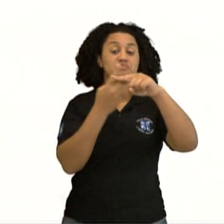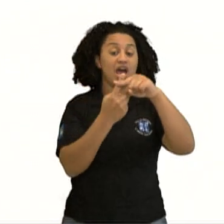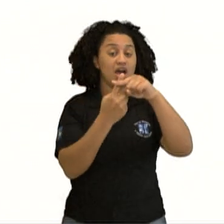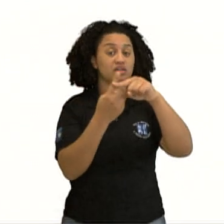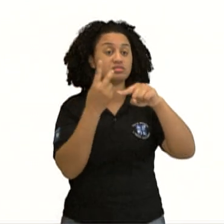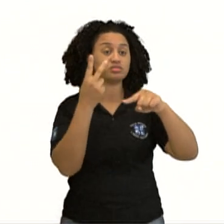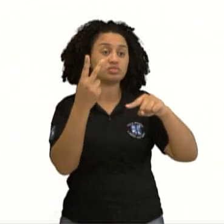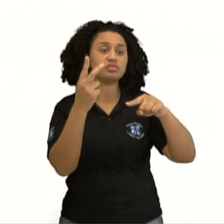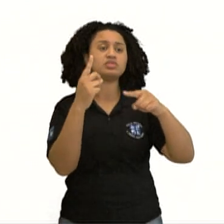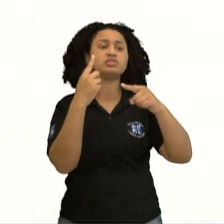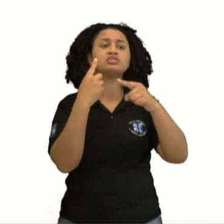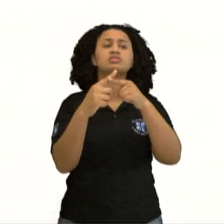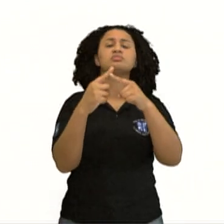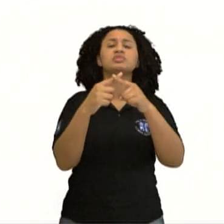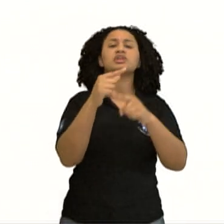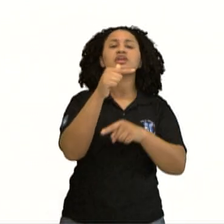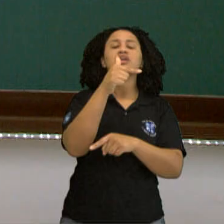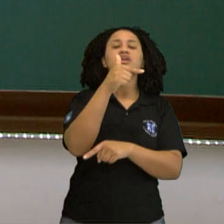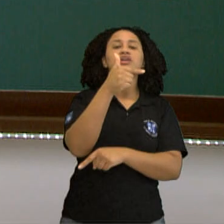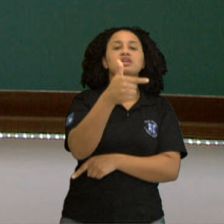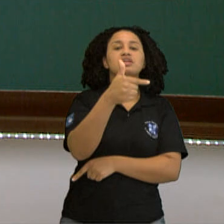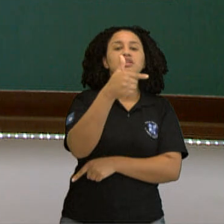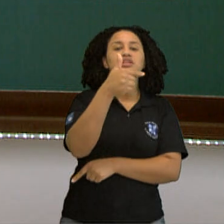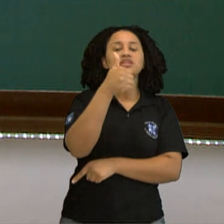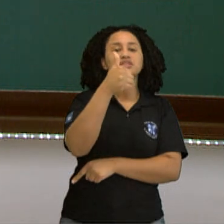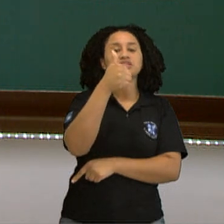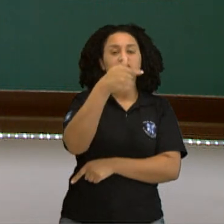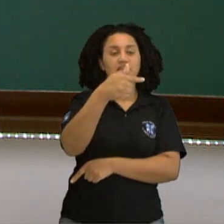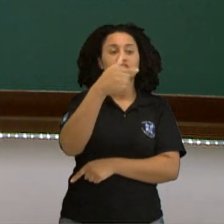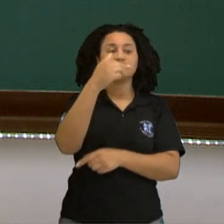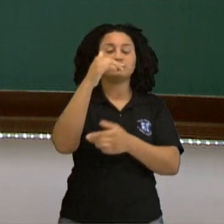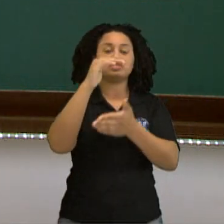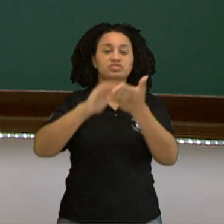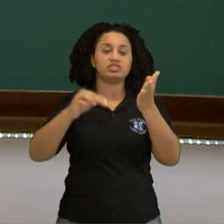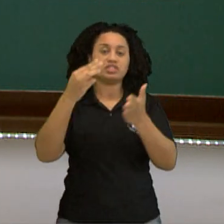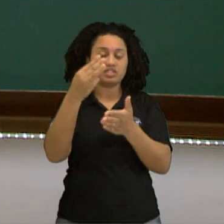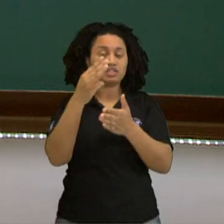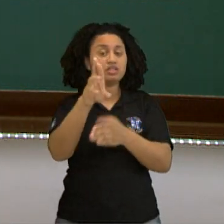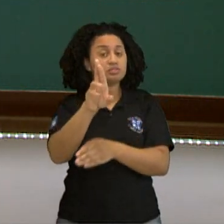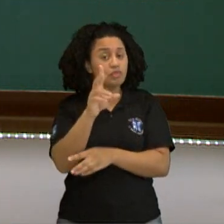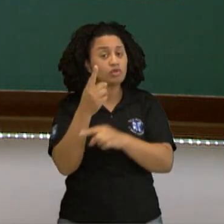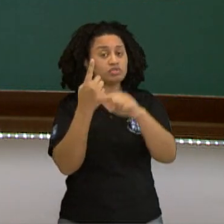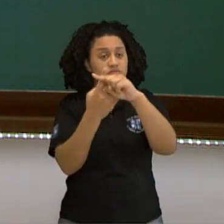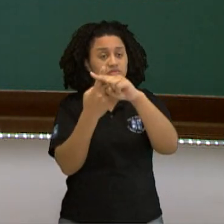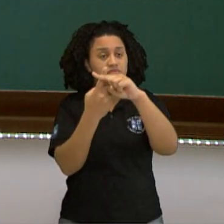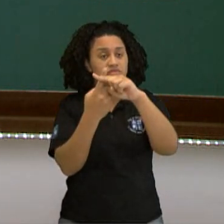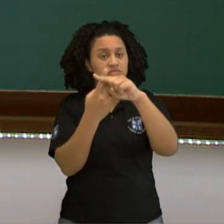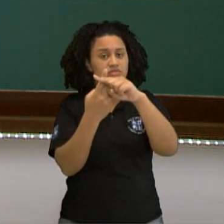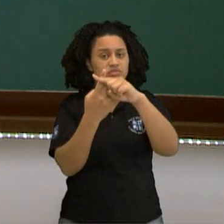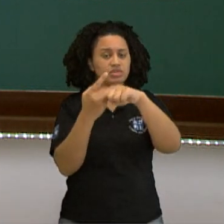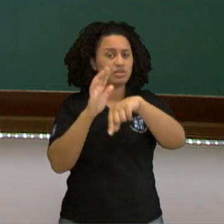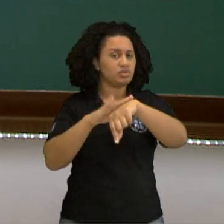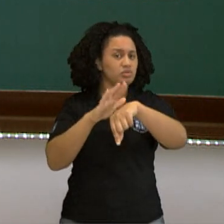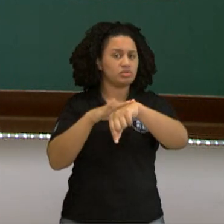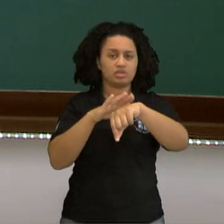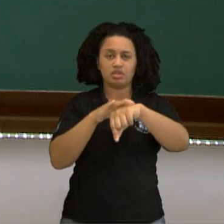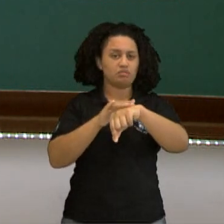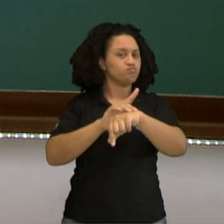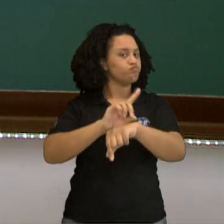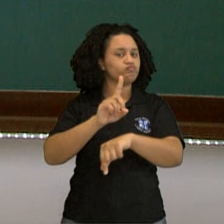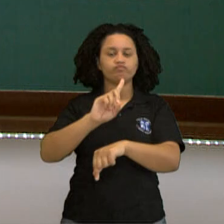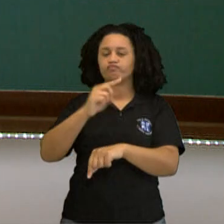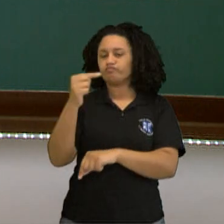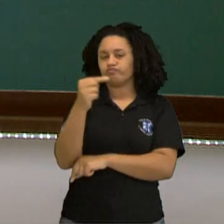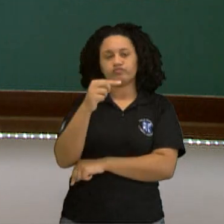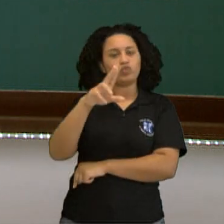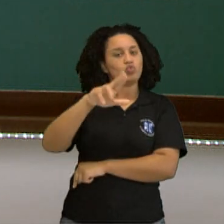saiu porque 17 menos 3 dá um valor positivo. O intervalo de tempo não será